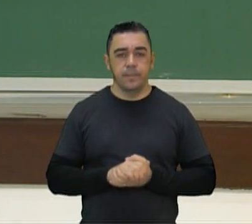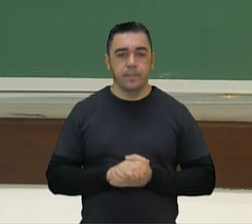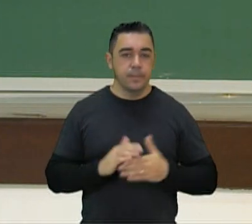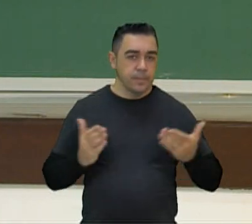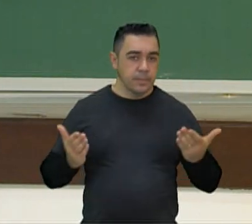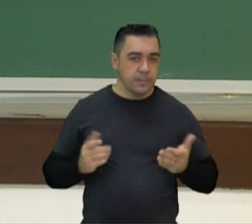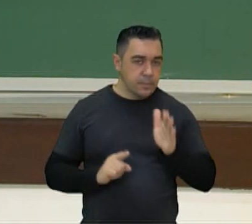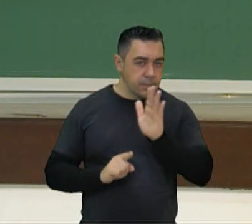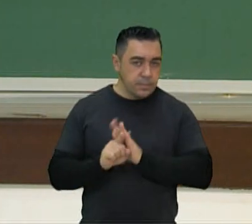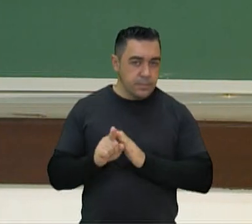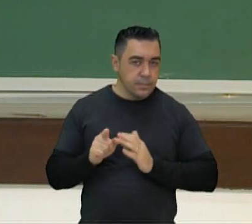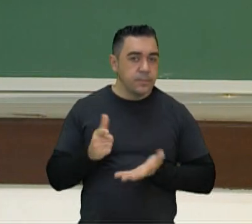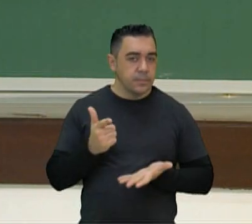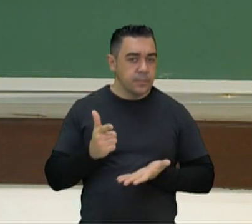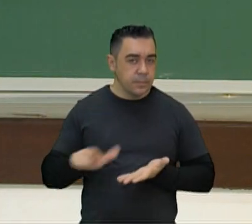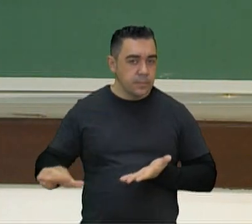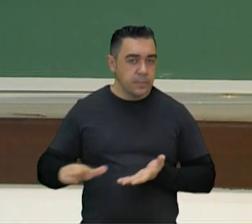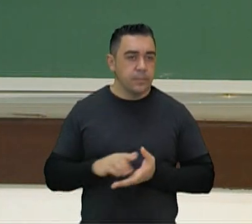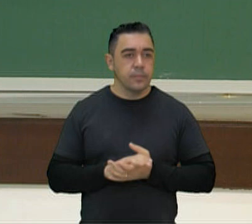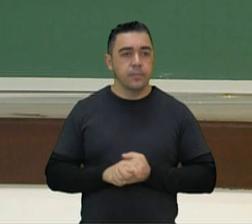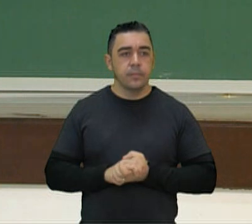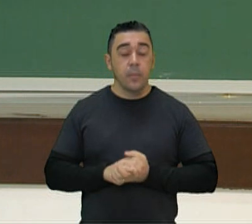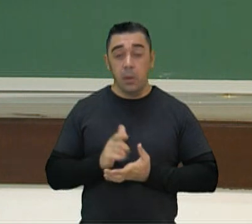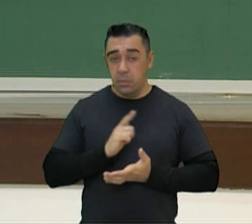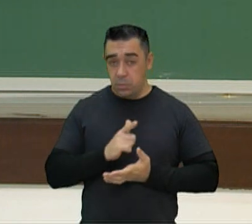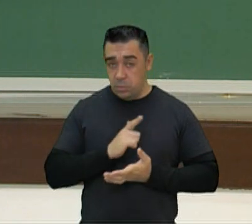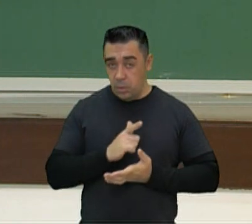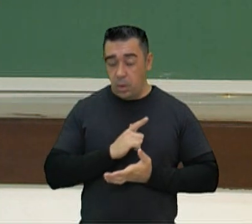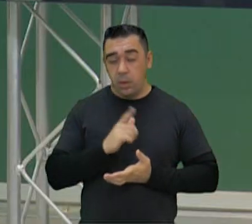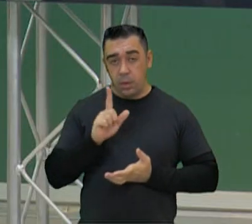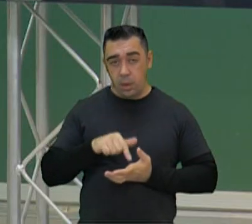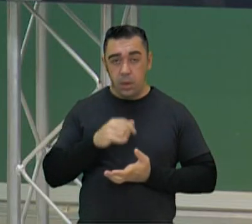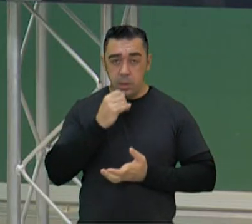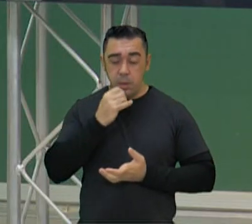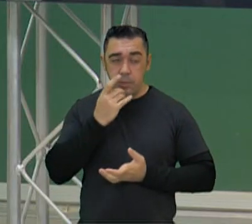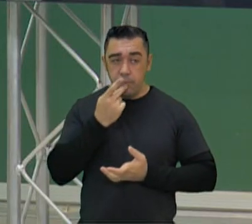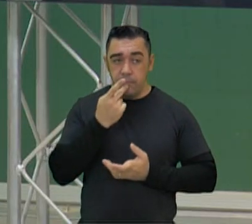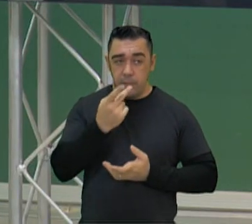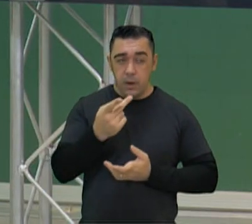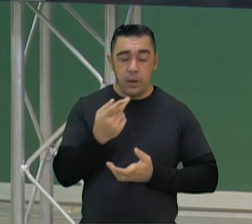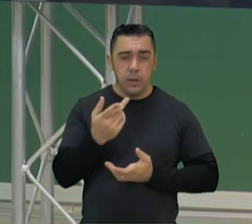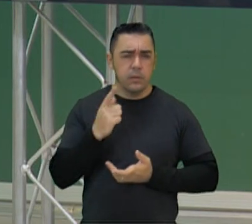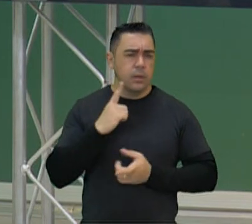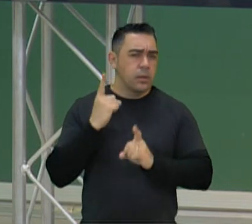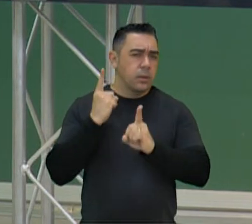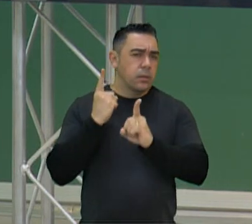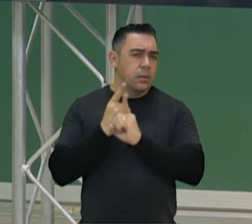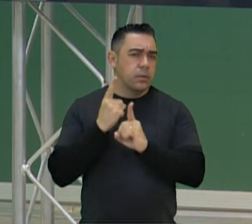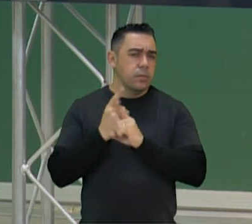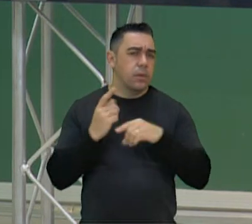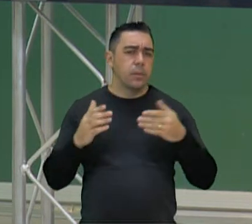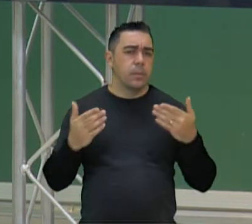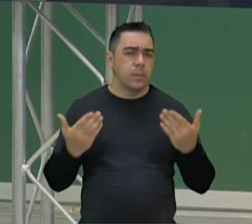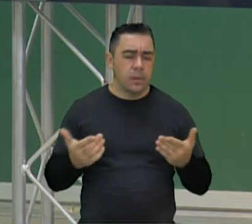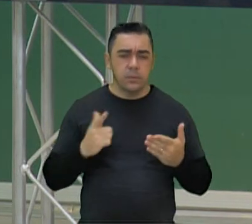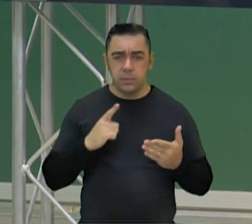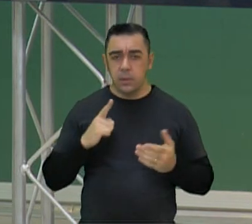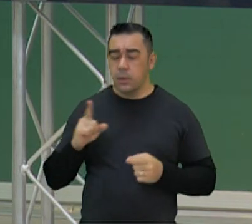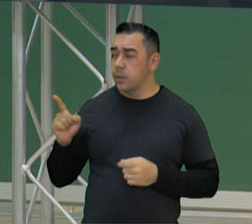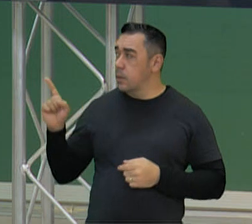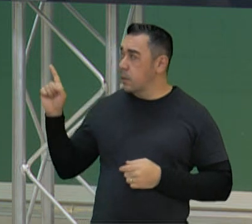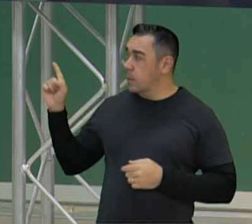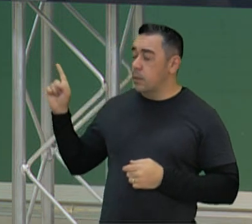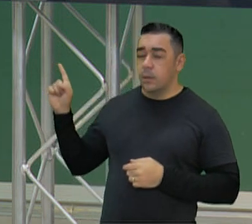Neste quiz, ele fornece para vocês algumas coordenadas. Vamos tentar identificar, através